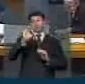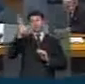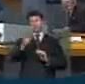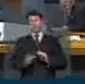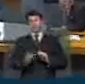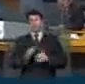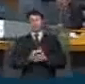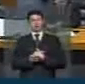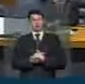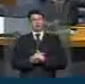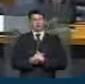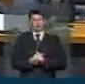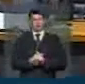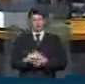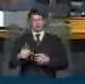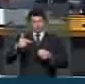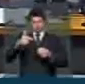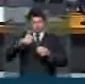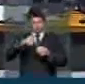70% do óleo